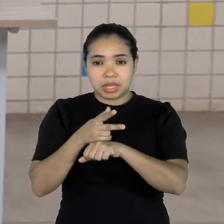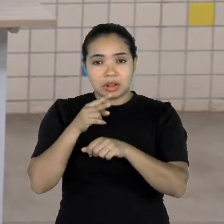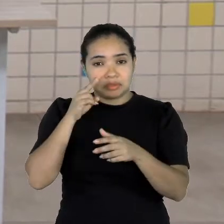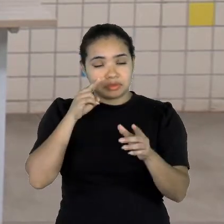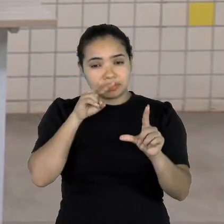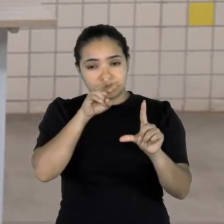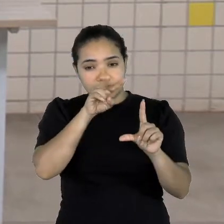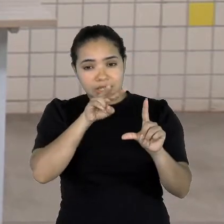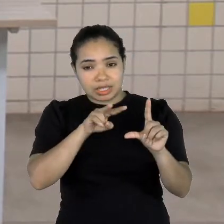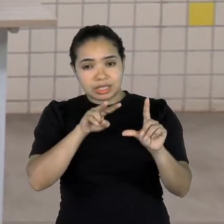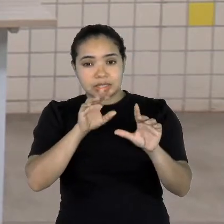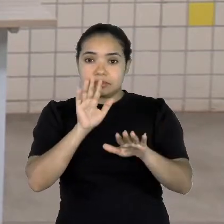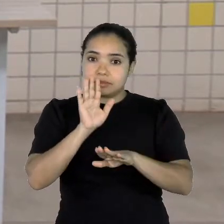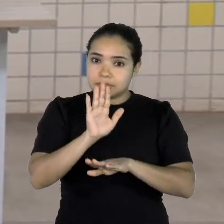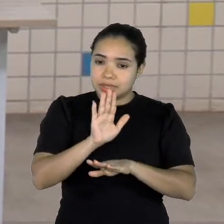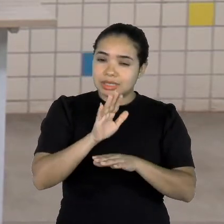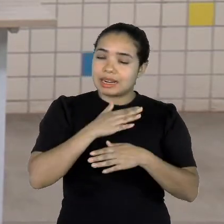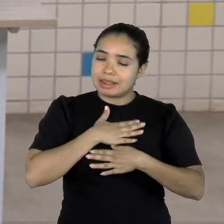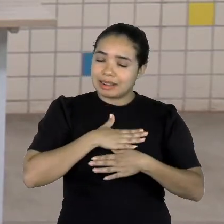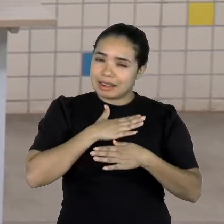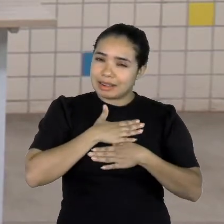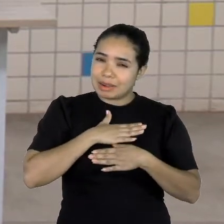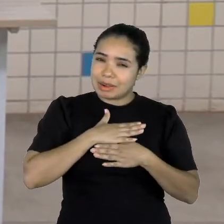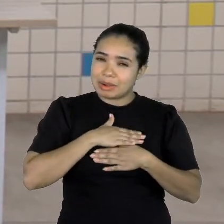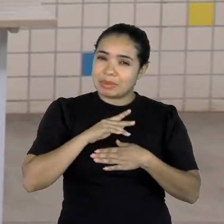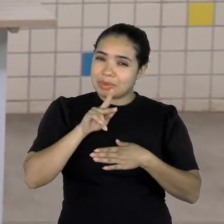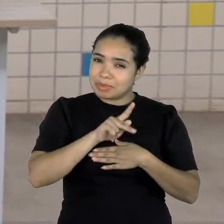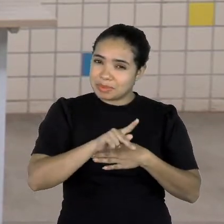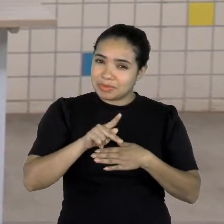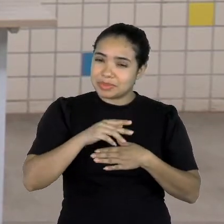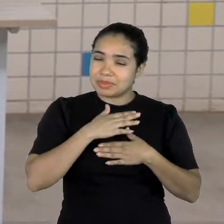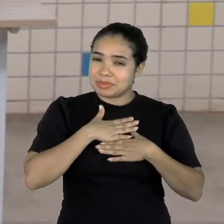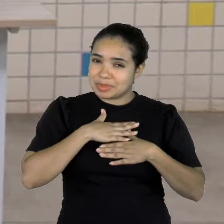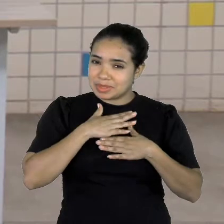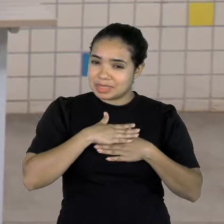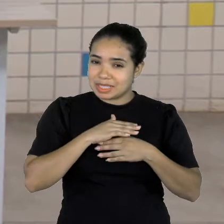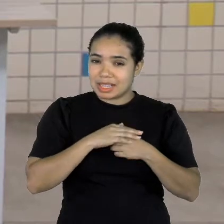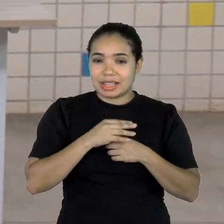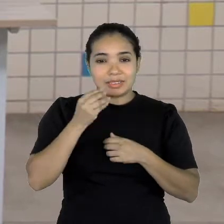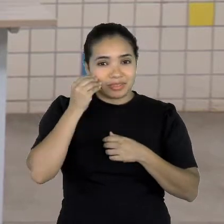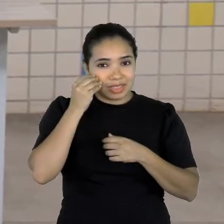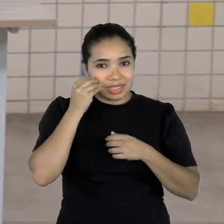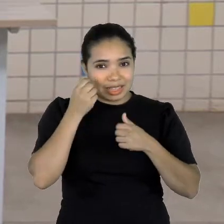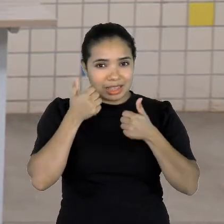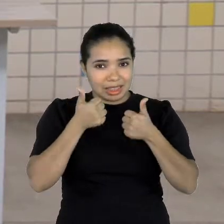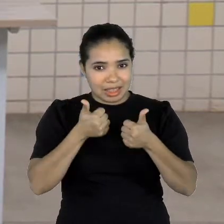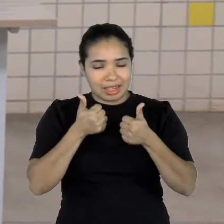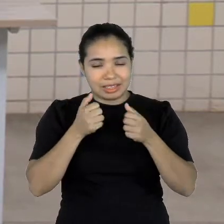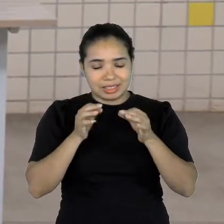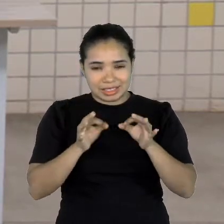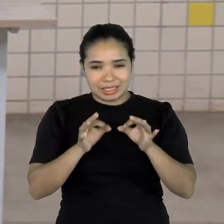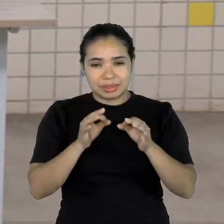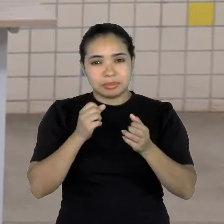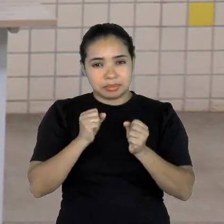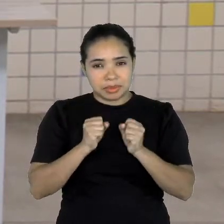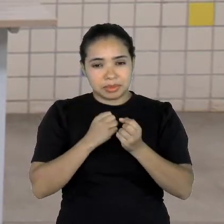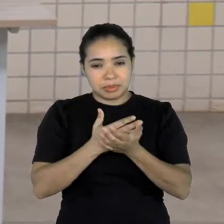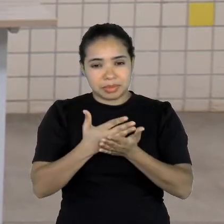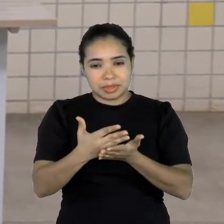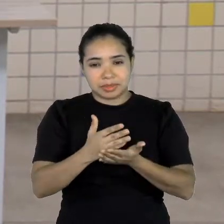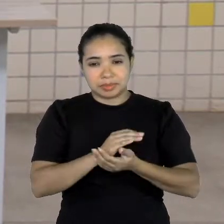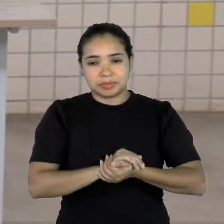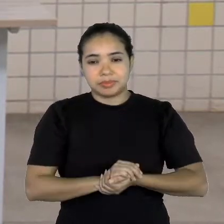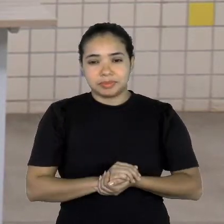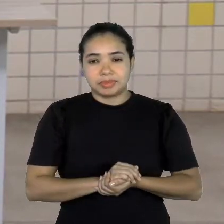uma mãozinha assim, para quê? Calma, professora, mais lenta, então eu vou tentar, certo? Podemos começar? Esse